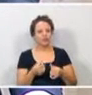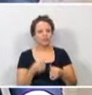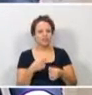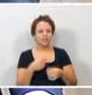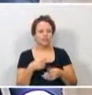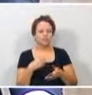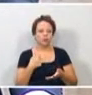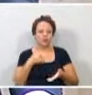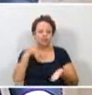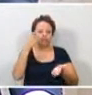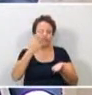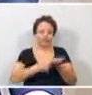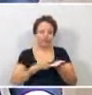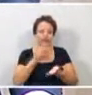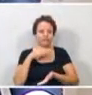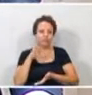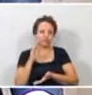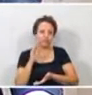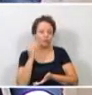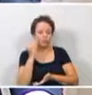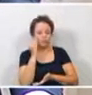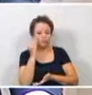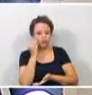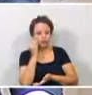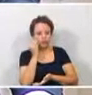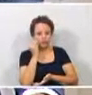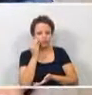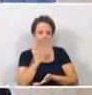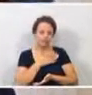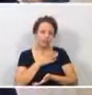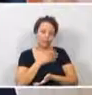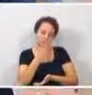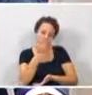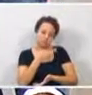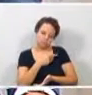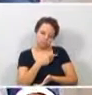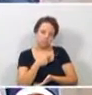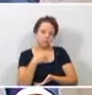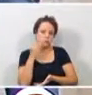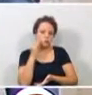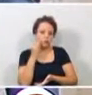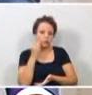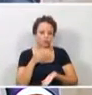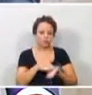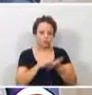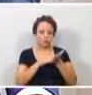meu compromisso de tentar fazer isso, pelo menos da minha parte, e